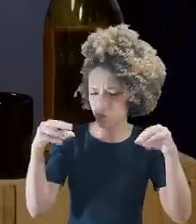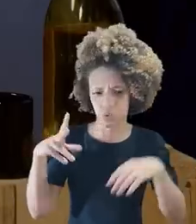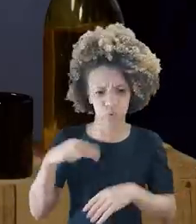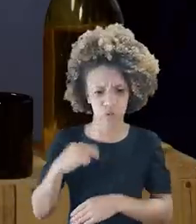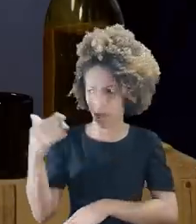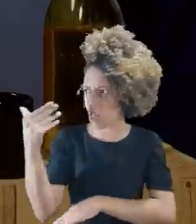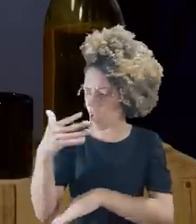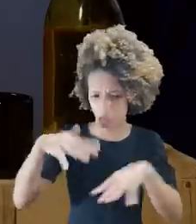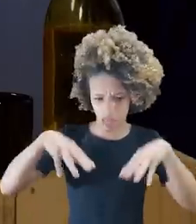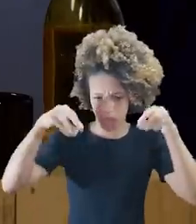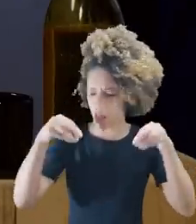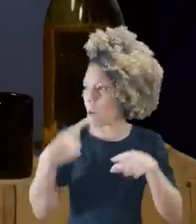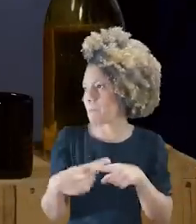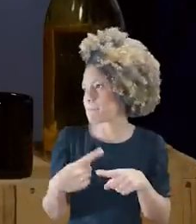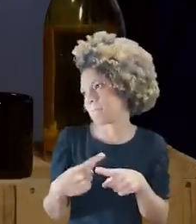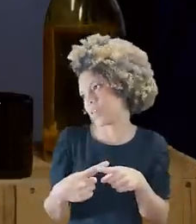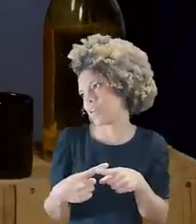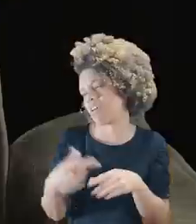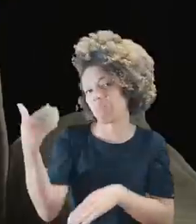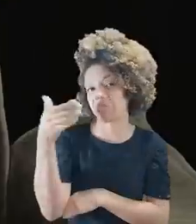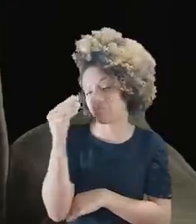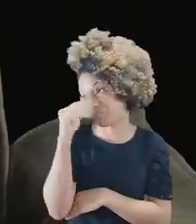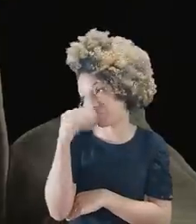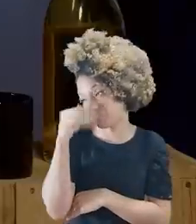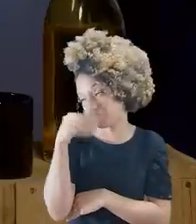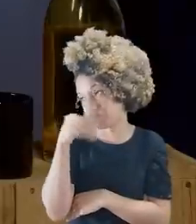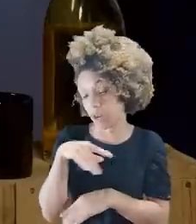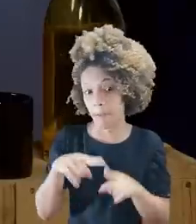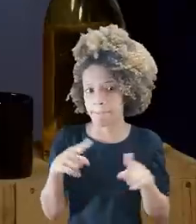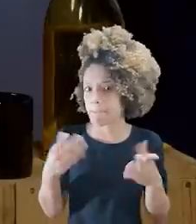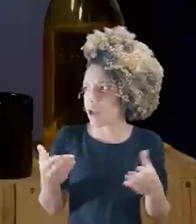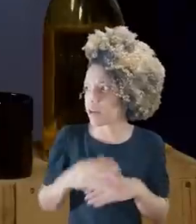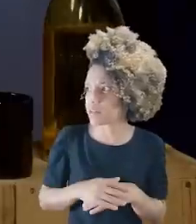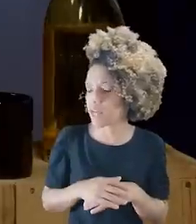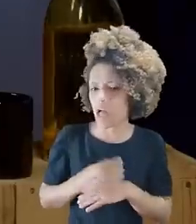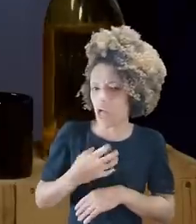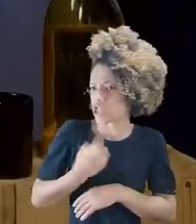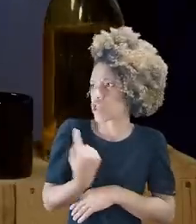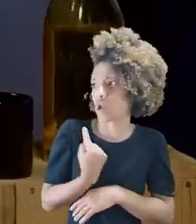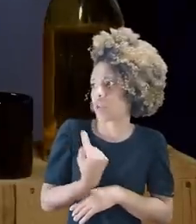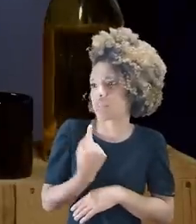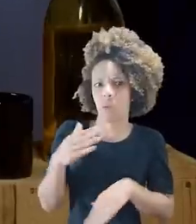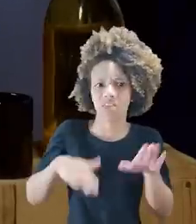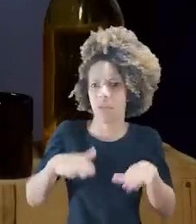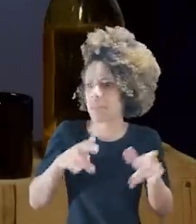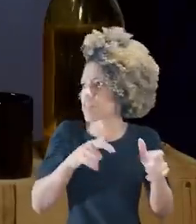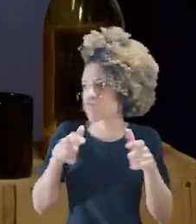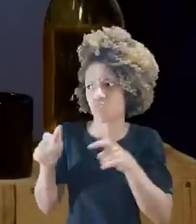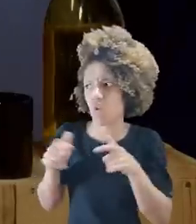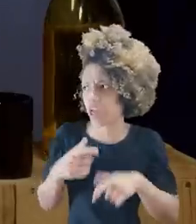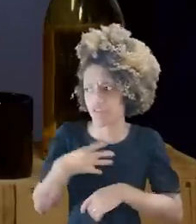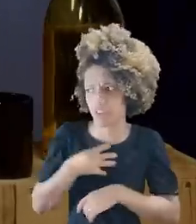hotéis né porque a gente fala de hotelzinho também que é que tem un tem uns chg mas mesmo assim a solidão não é não depende do